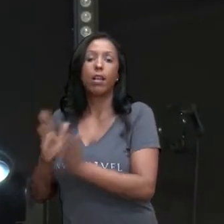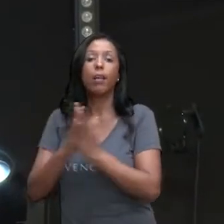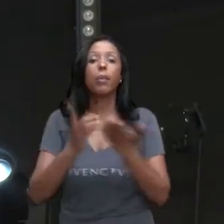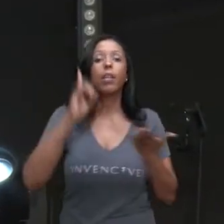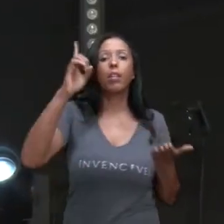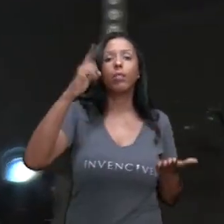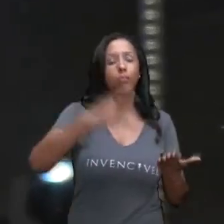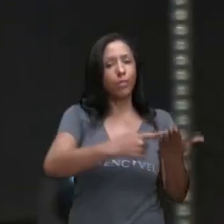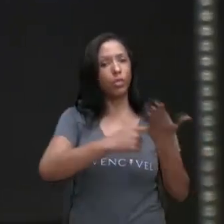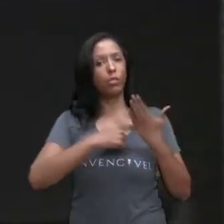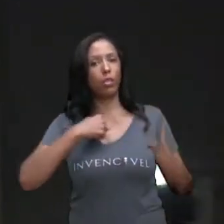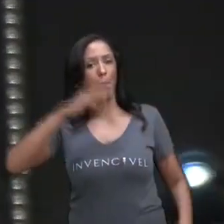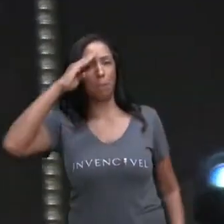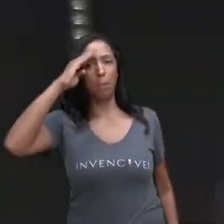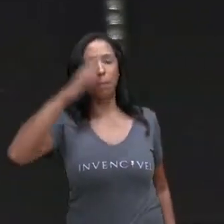prioritário.